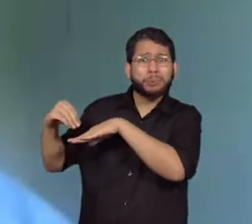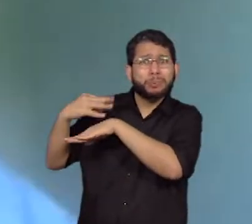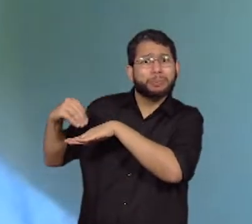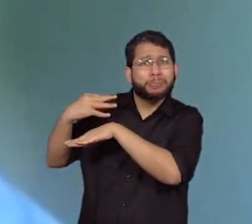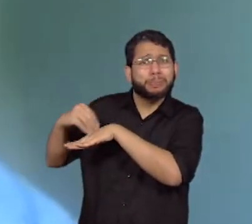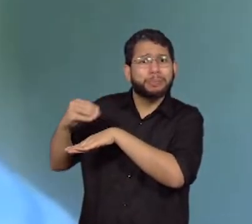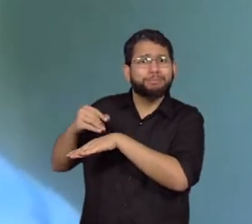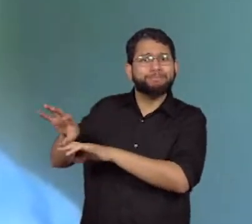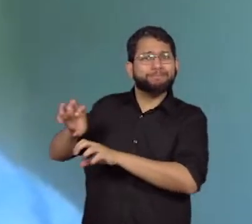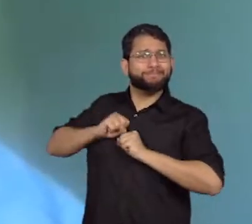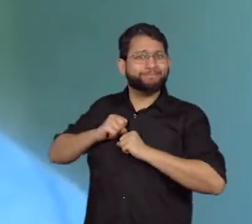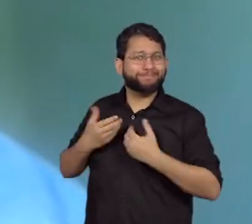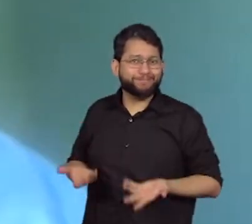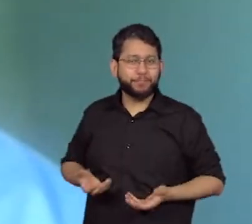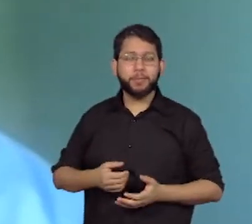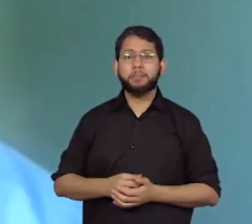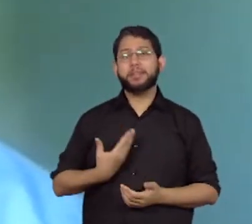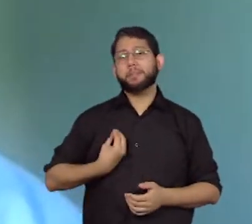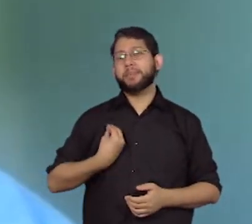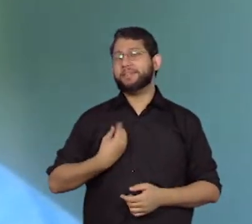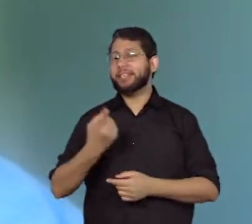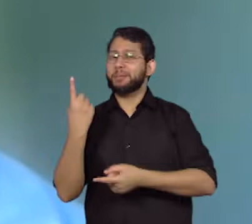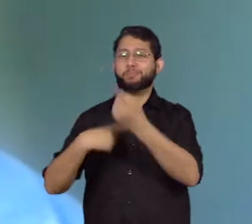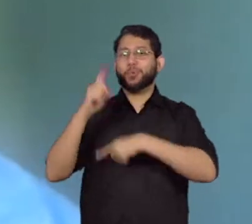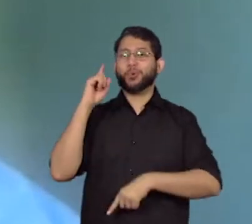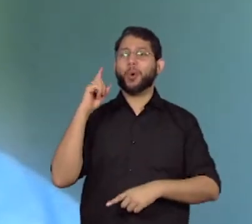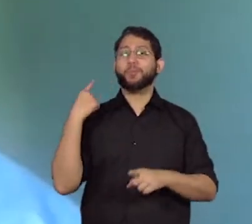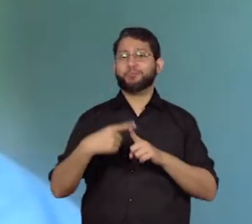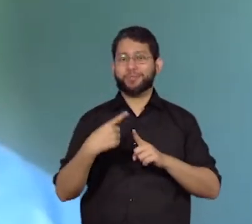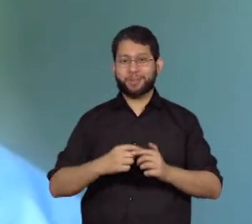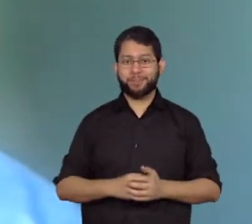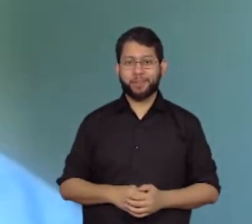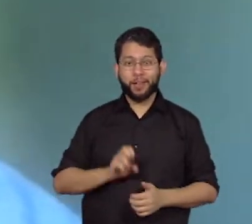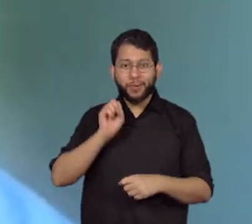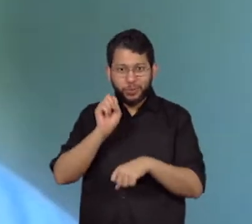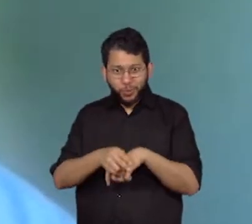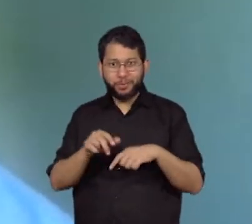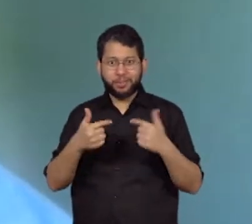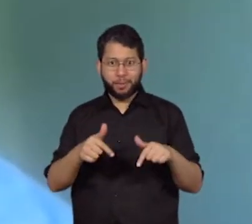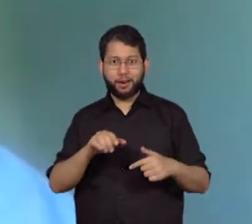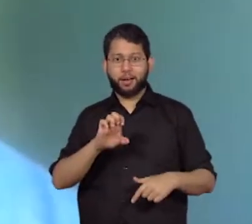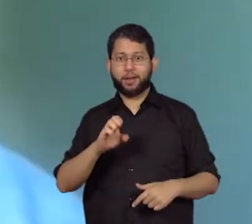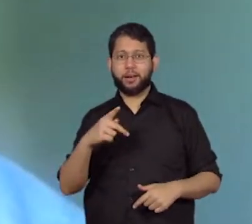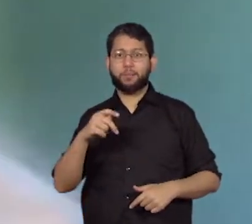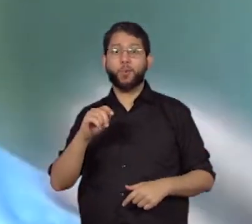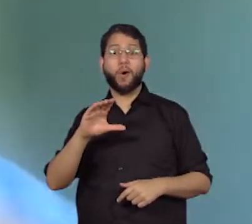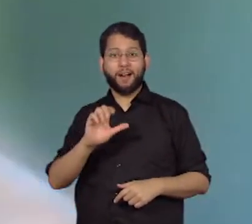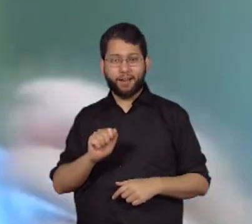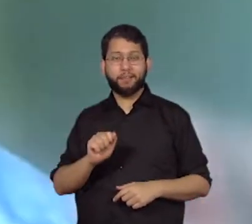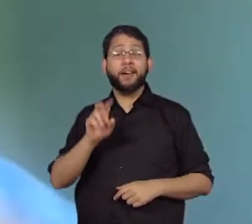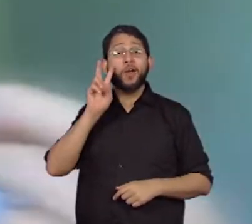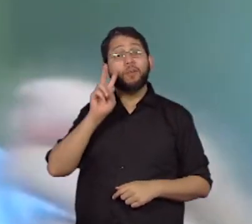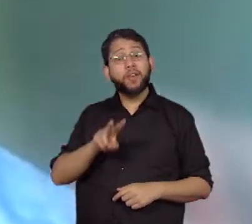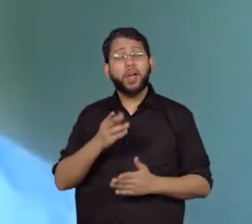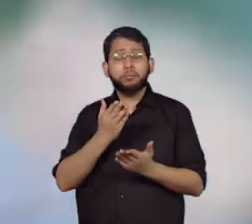que é aí que vem a grande virada na minha vida, né? Porque ali na época, lendo muito o que acontecia no exterior,